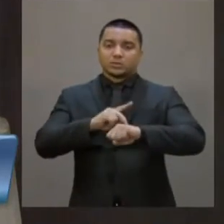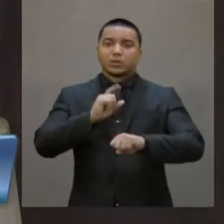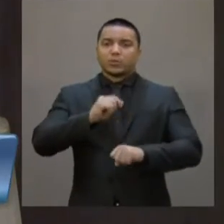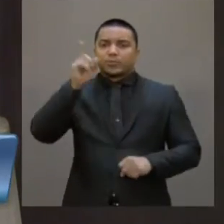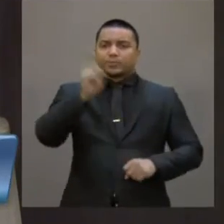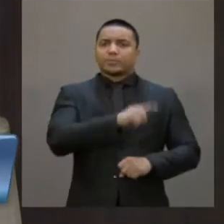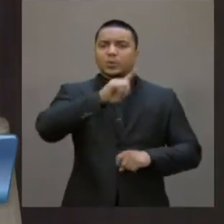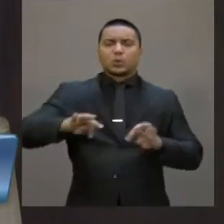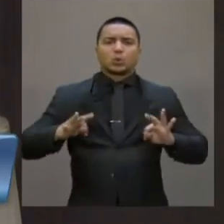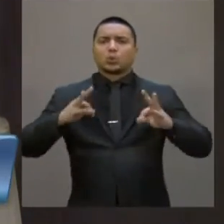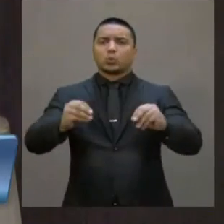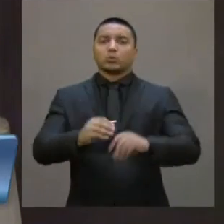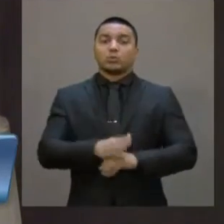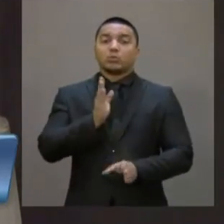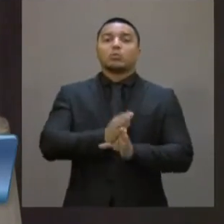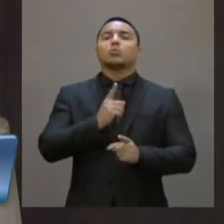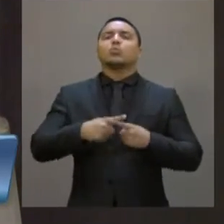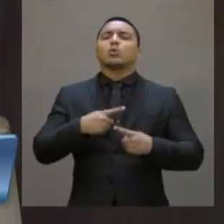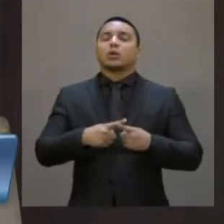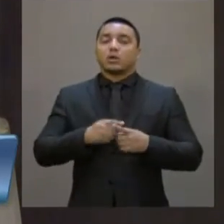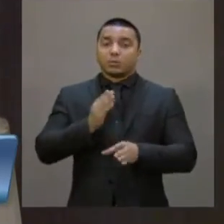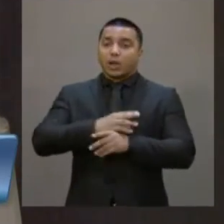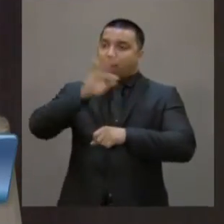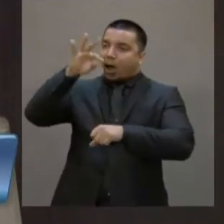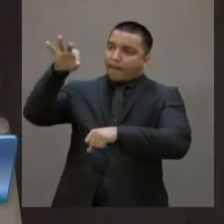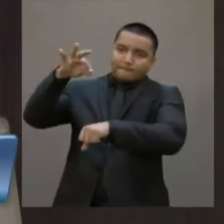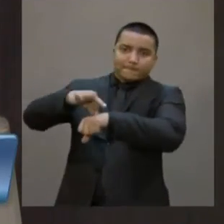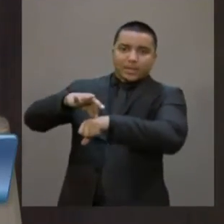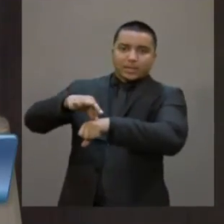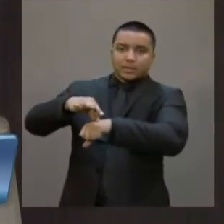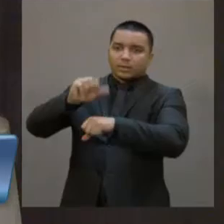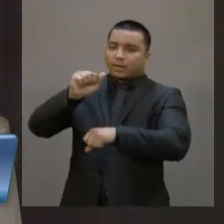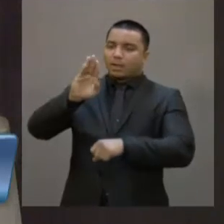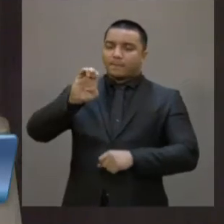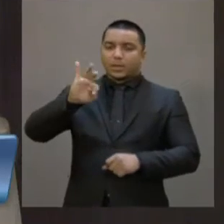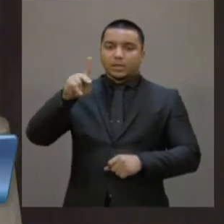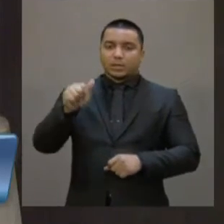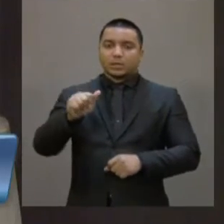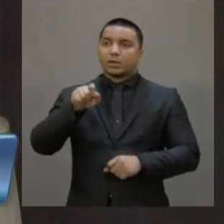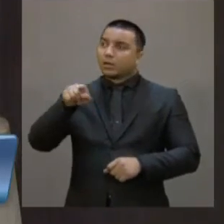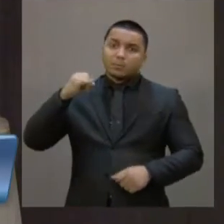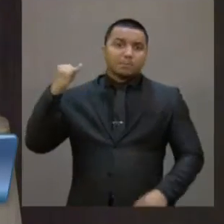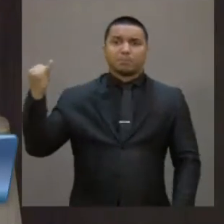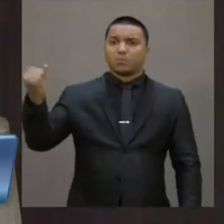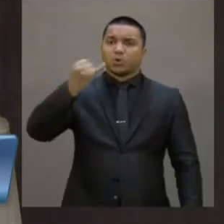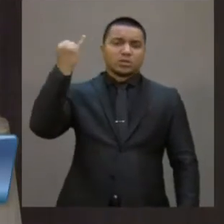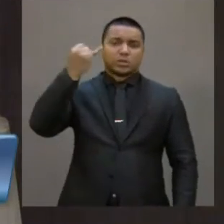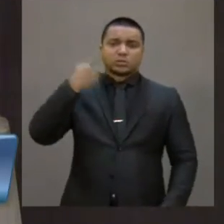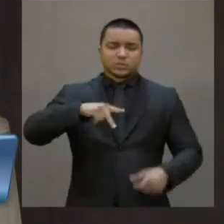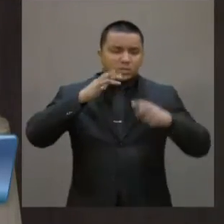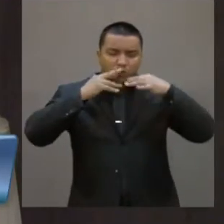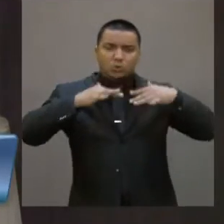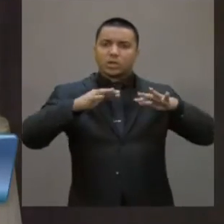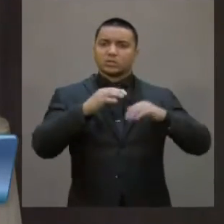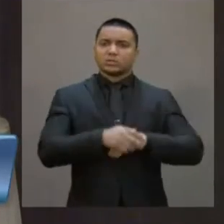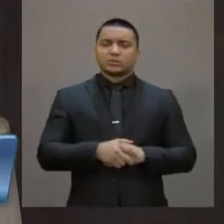Por quê? Porque eles matam abelhas. E a abelha é importante? Ela é fundamental para a natureza. O